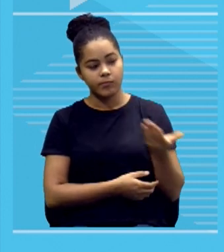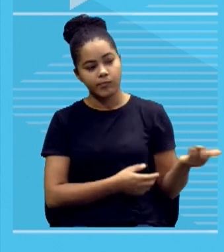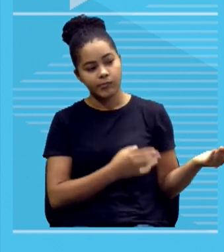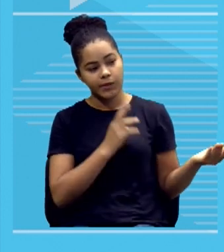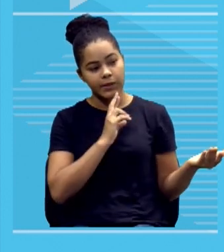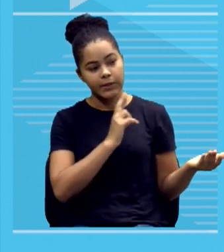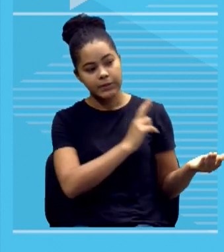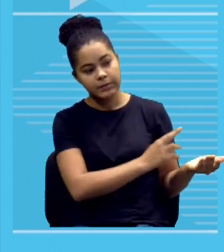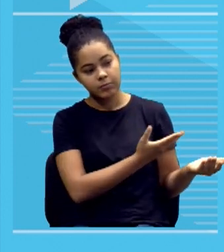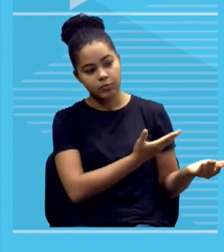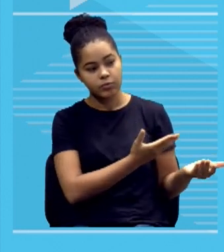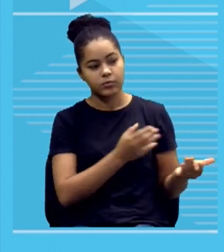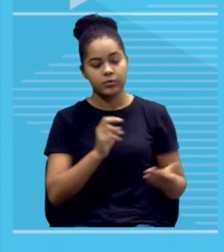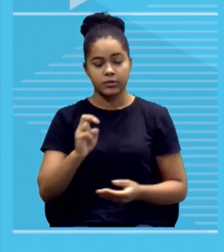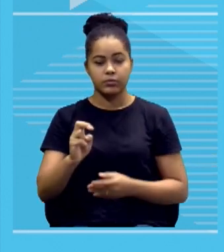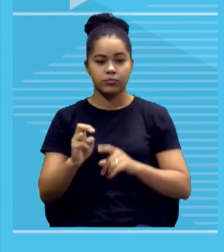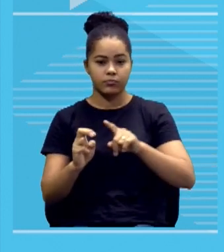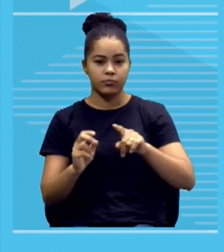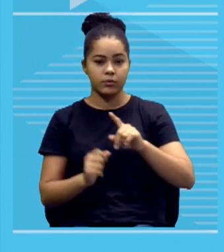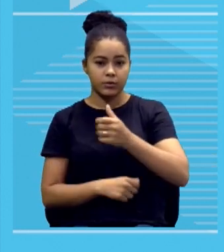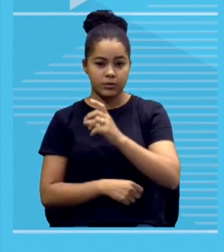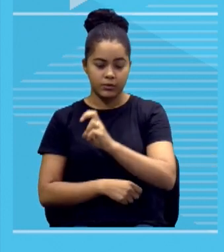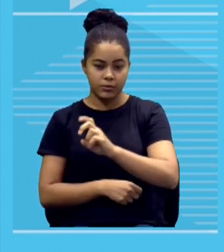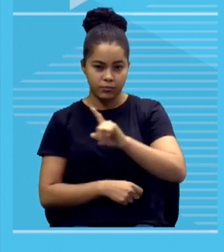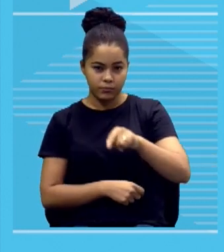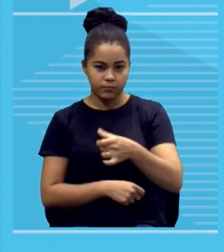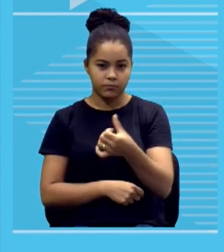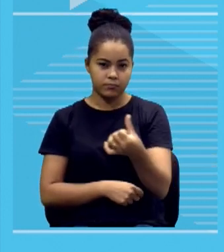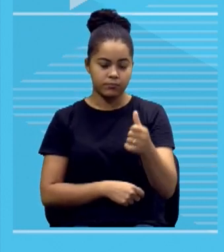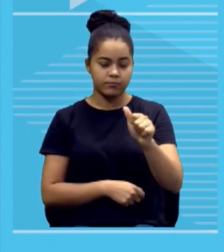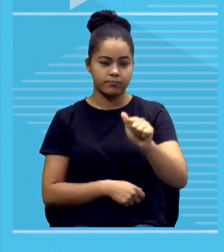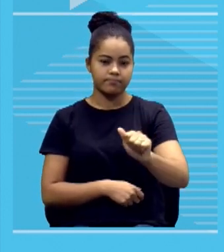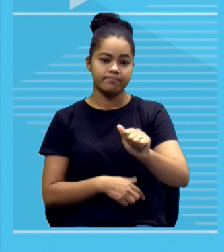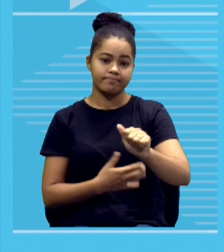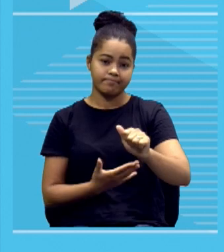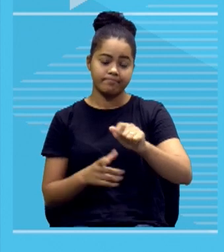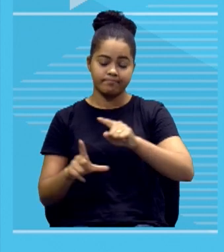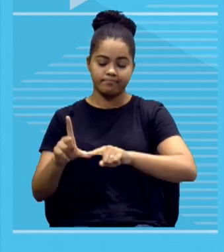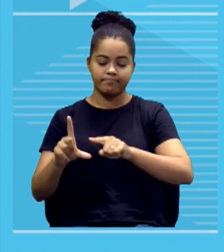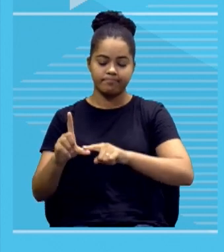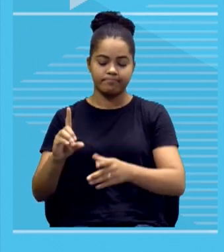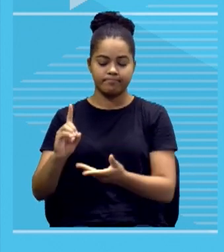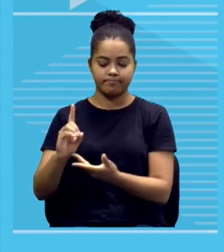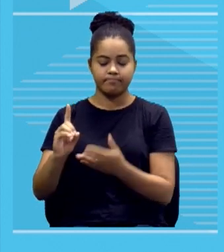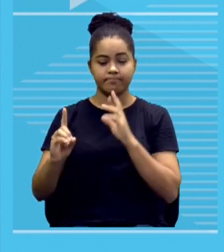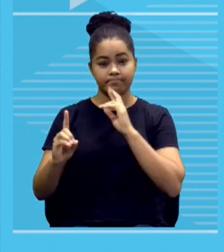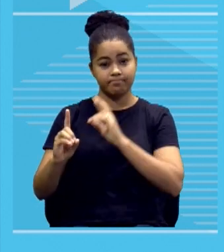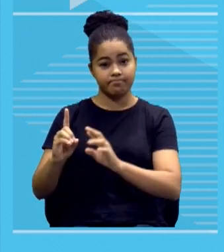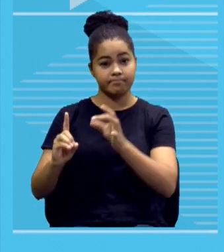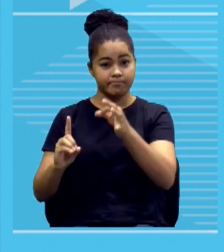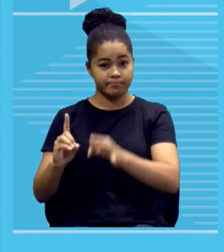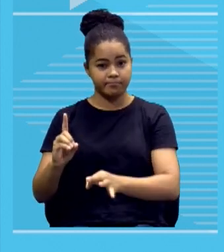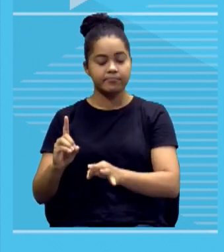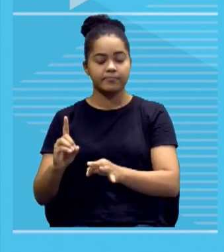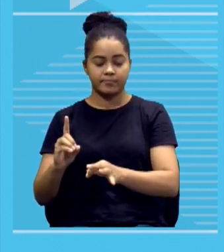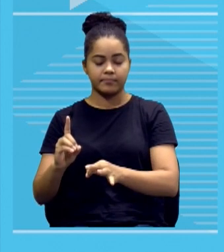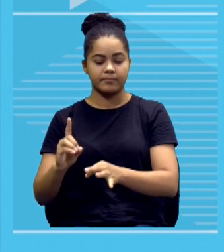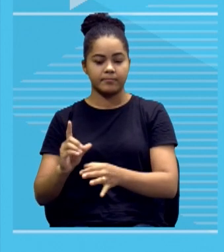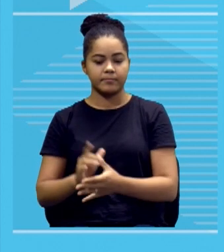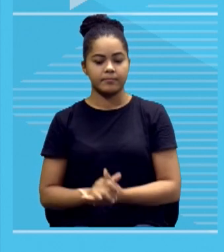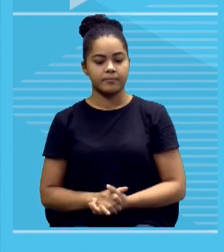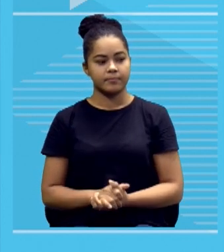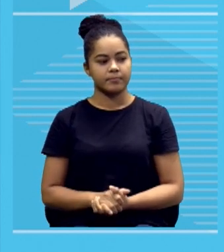5,6 amperes. Então, realmente, aí, a letra D seria o nosso gabarito. Seria a nossa